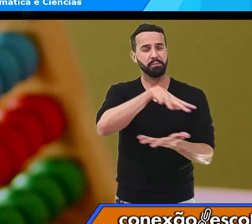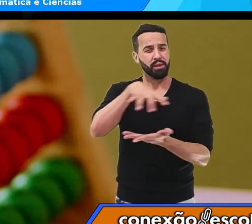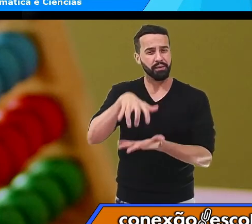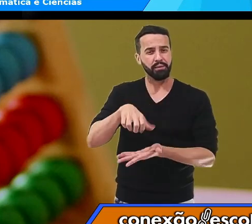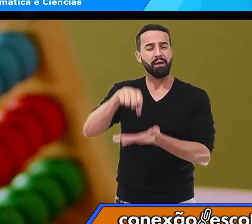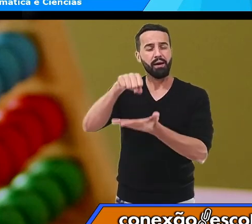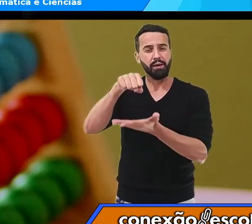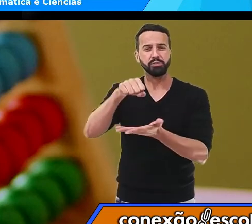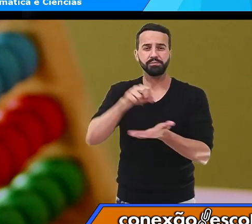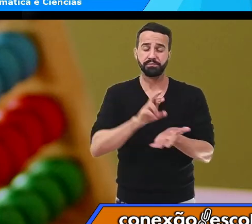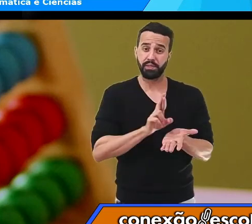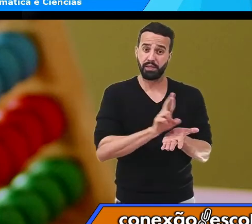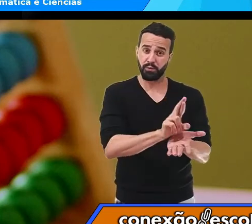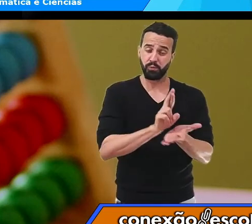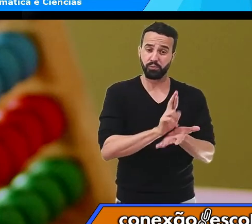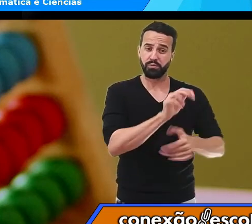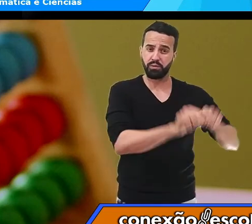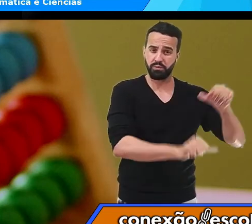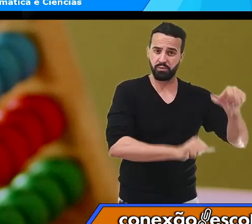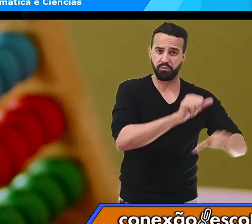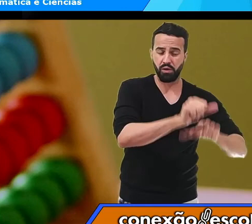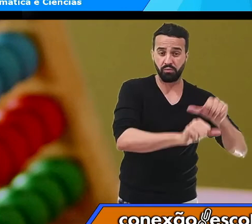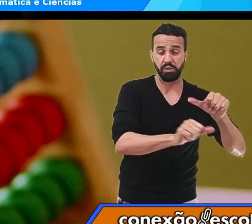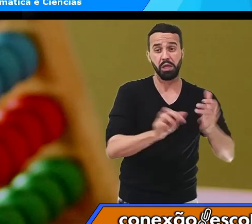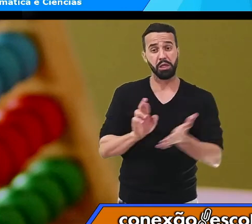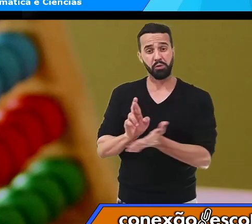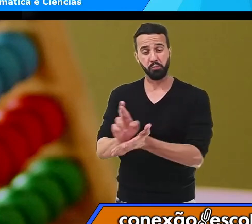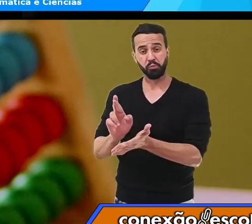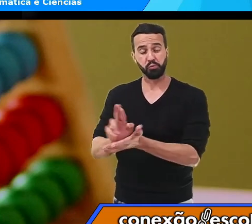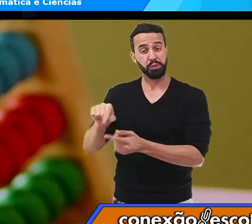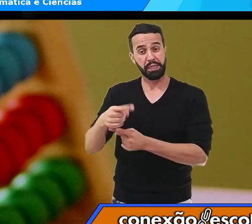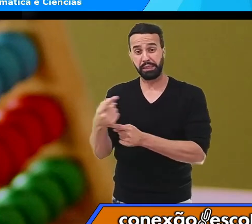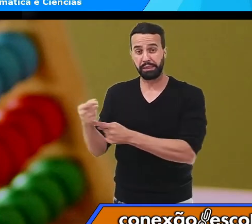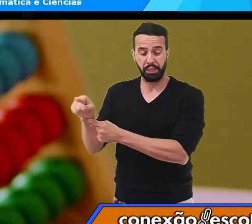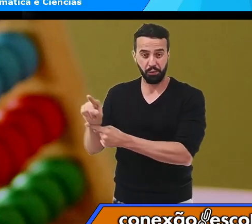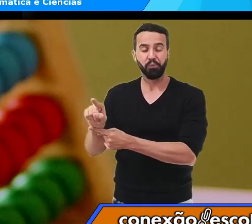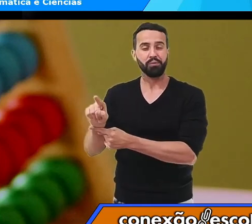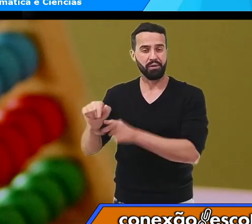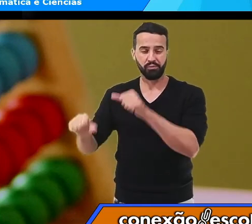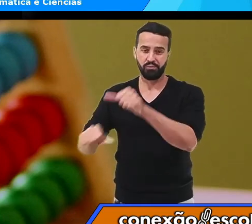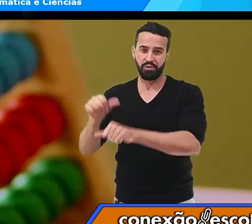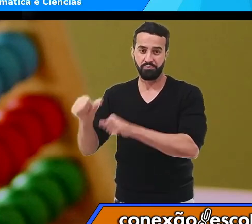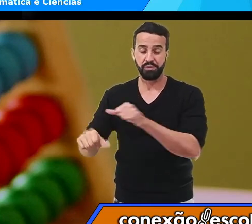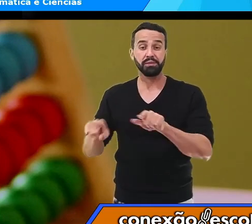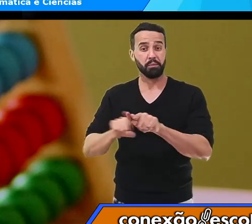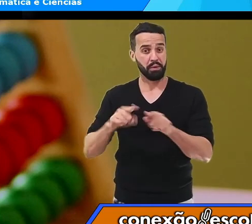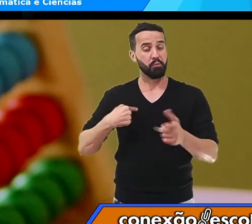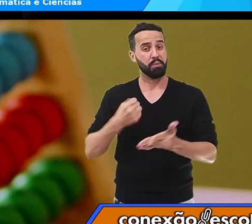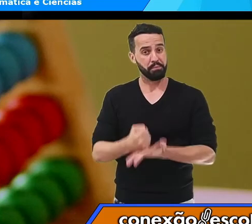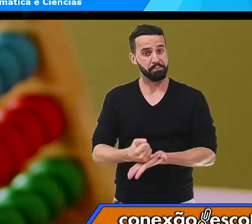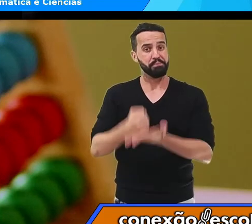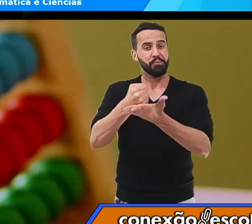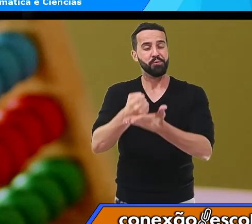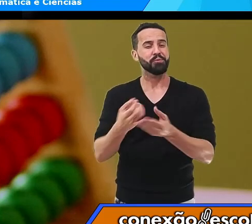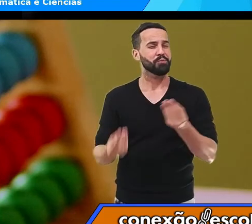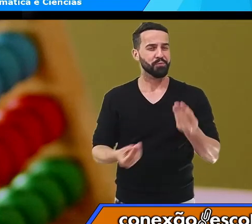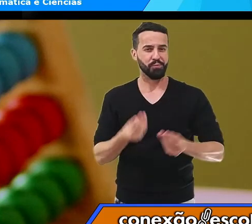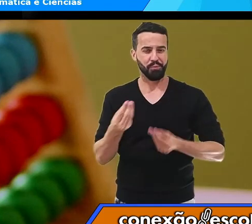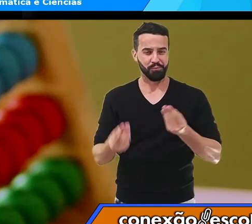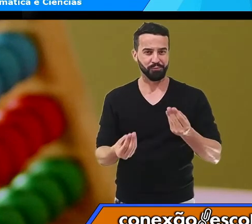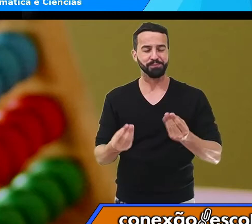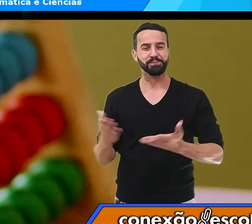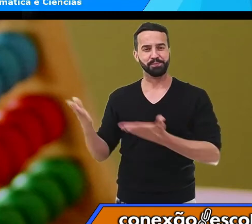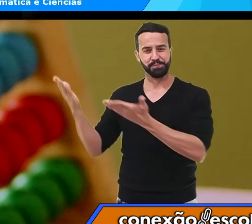sustentabilidade, recursos renováveis e não renováveis e como fazer a minha parte. Esses foram